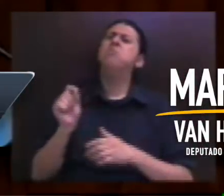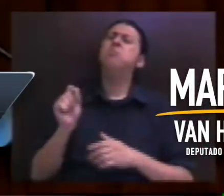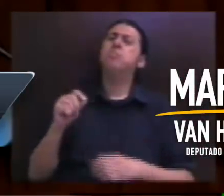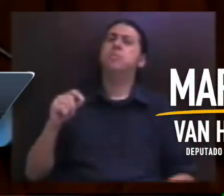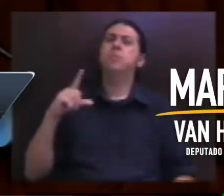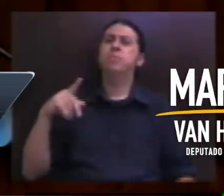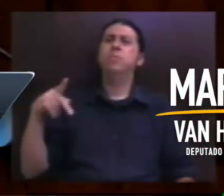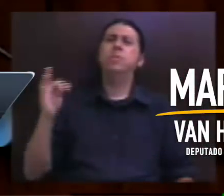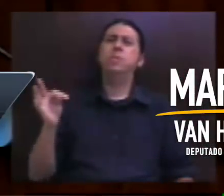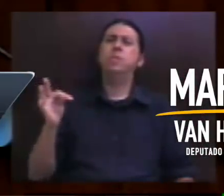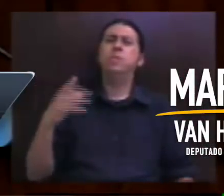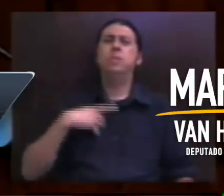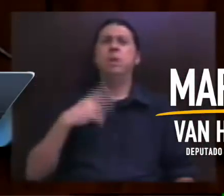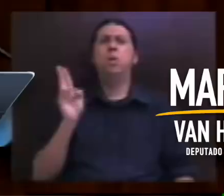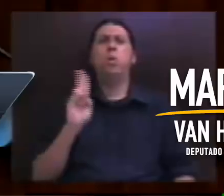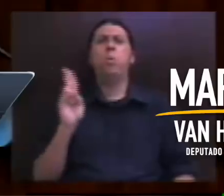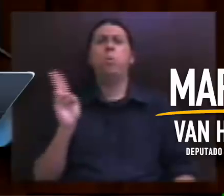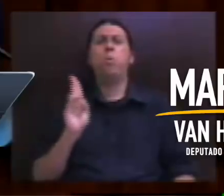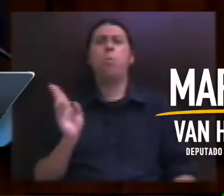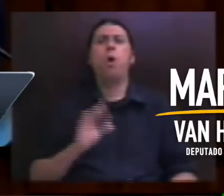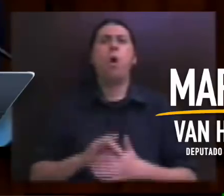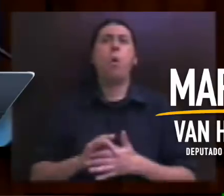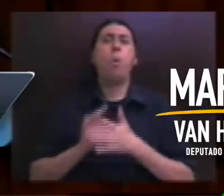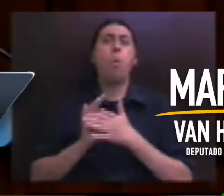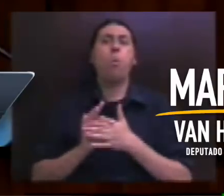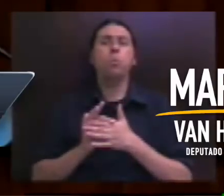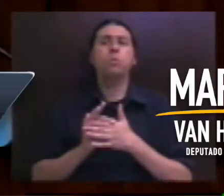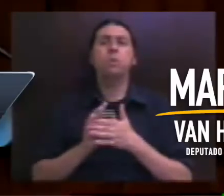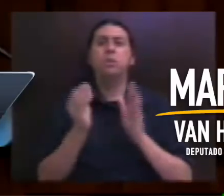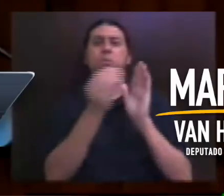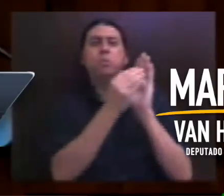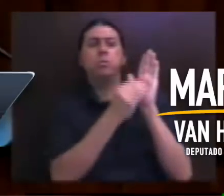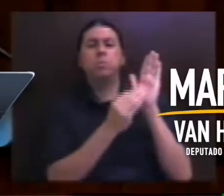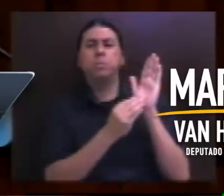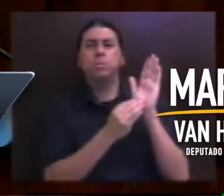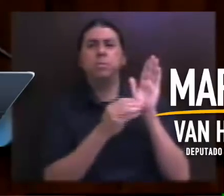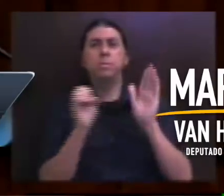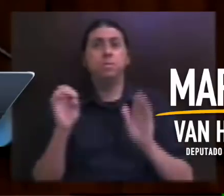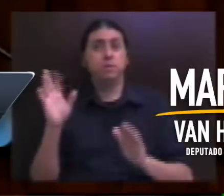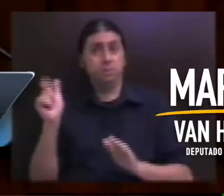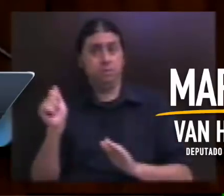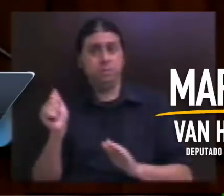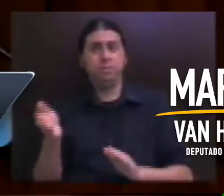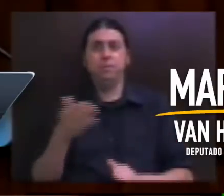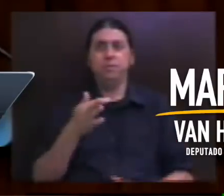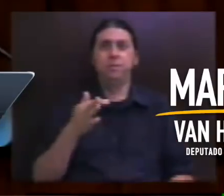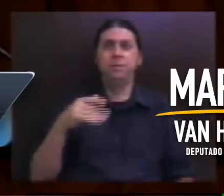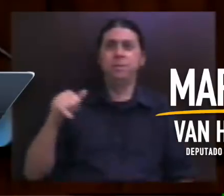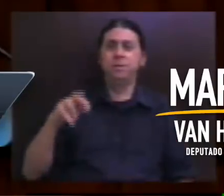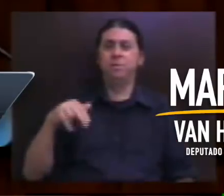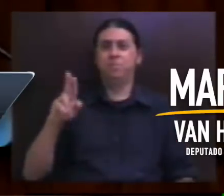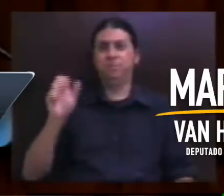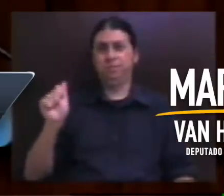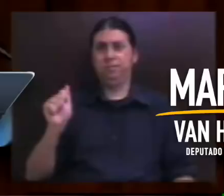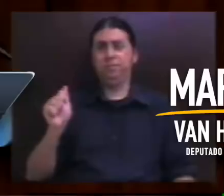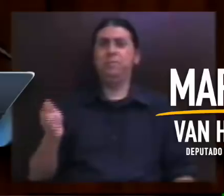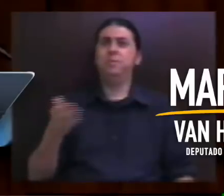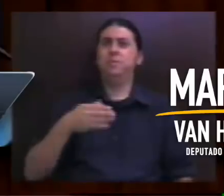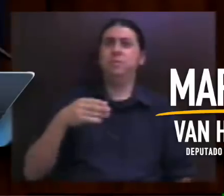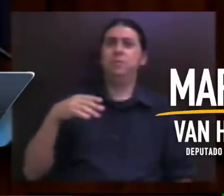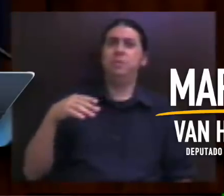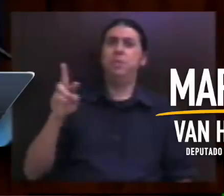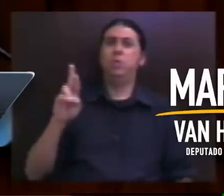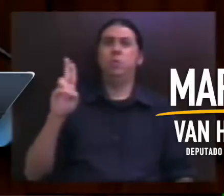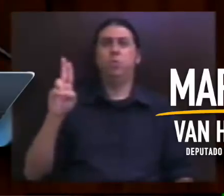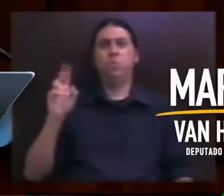dar os nomes dos líderes que ontem não deram acordo. Stella Farias, Manuela Dávila pelo PCdoB e